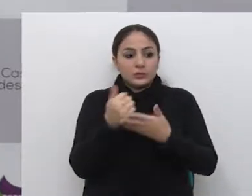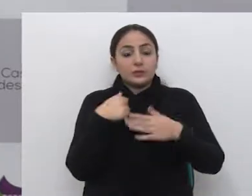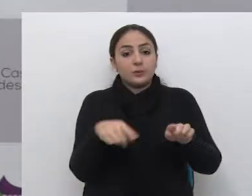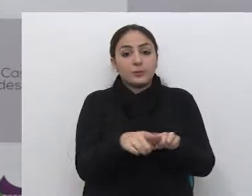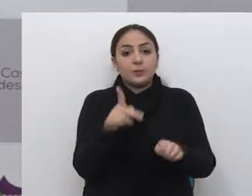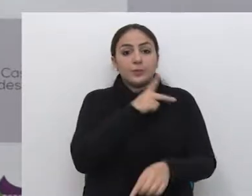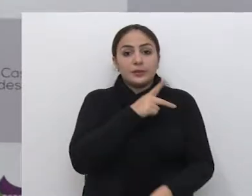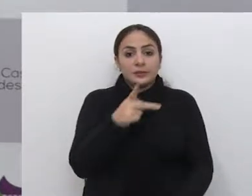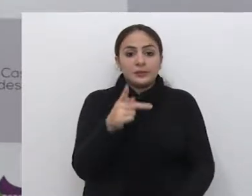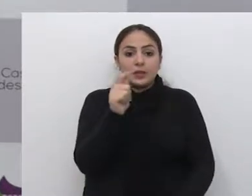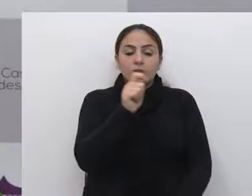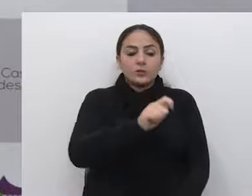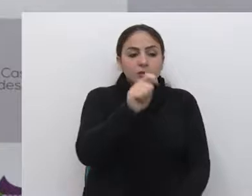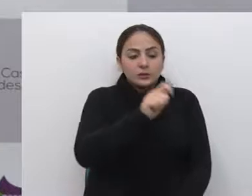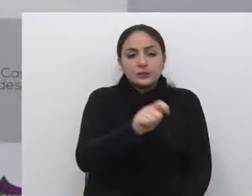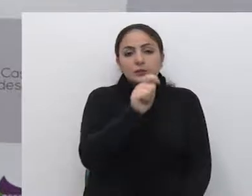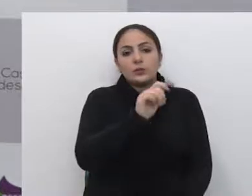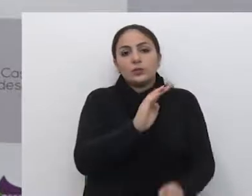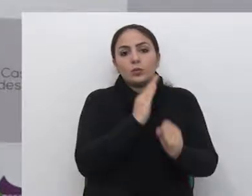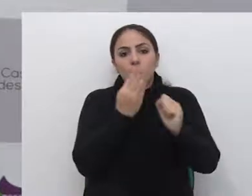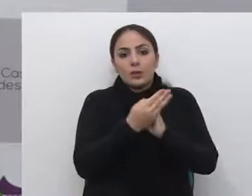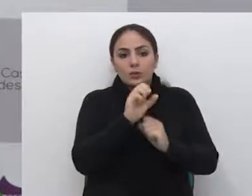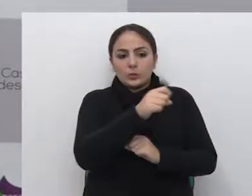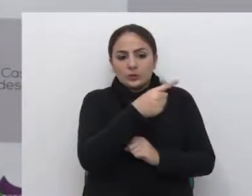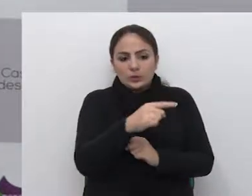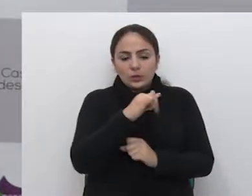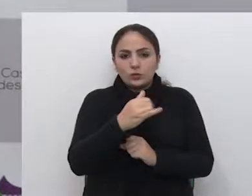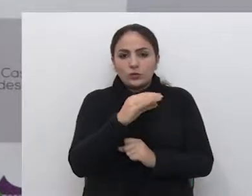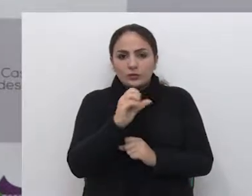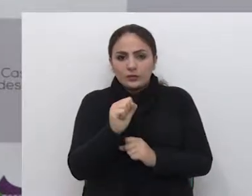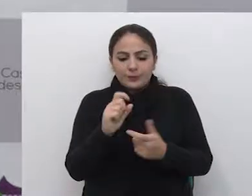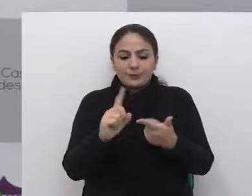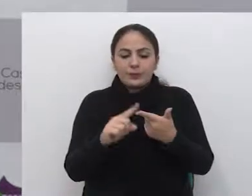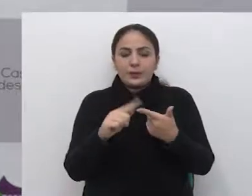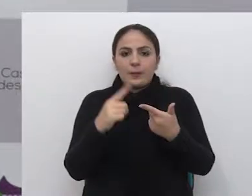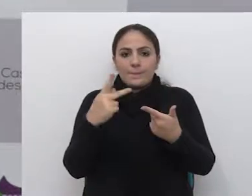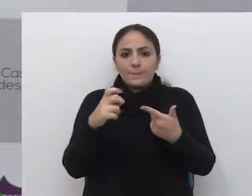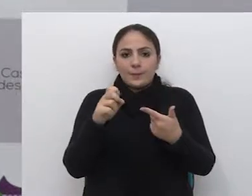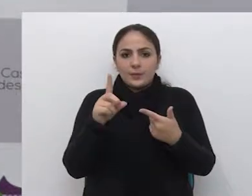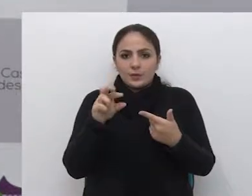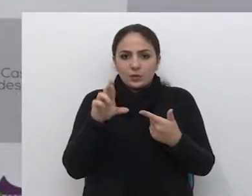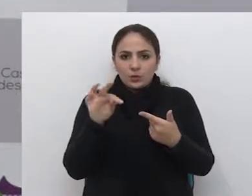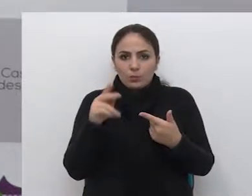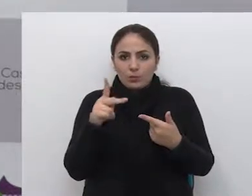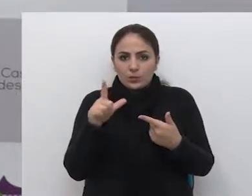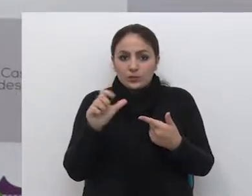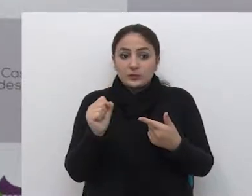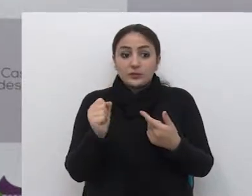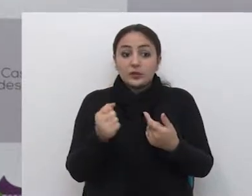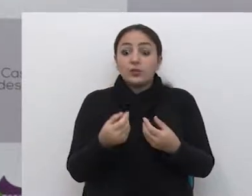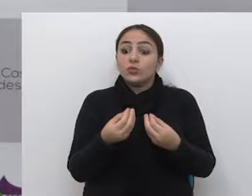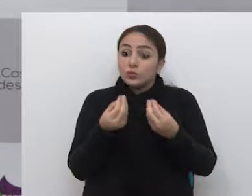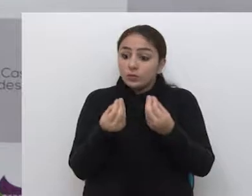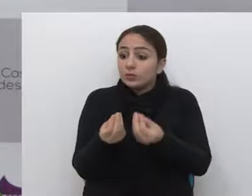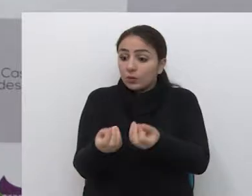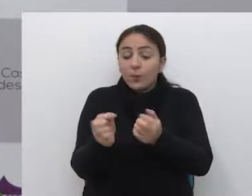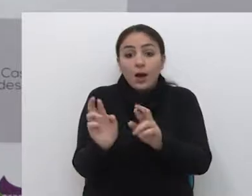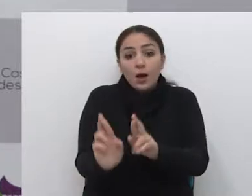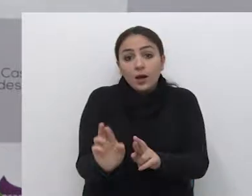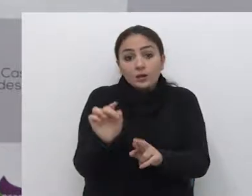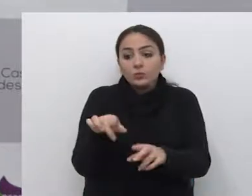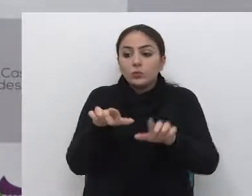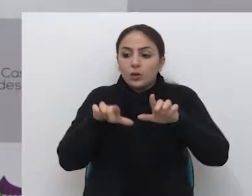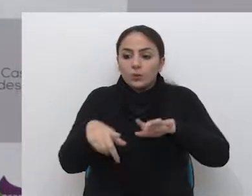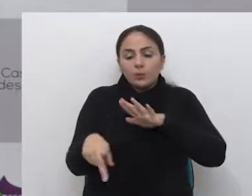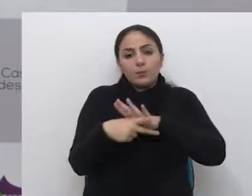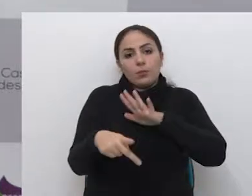para lá, inclusive, os presidentes da Associação do Bairro São José e do Petrópolis, com uma área para eles ali,